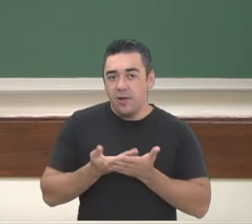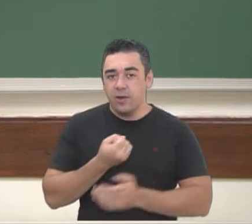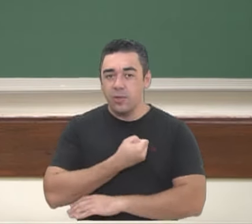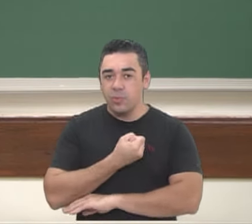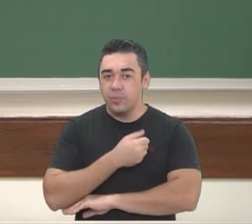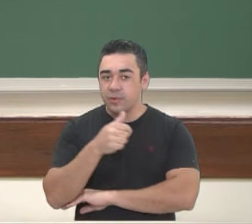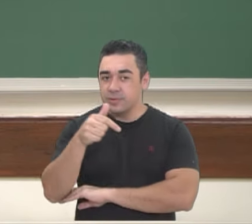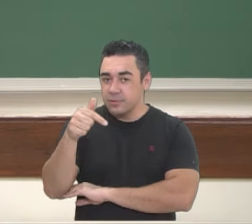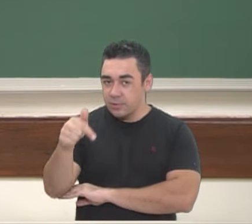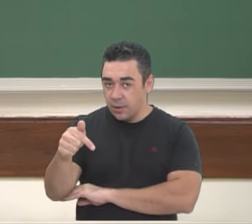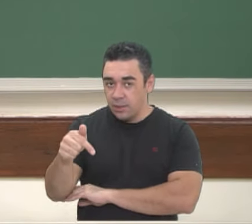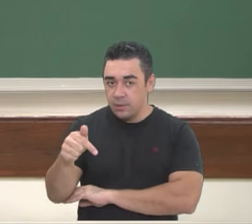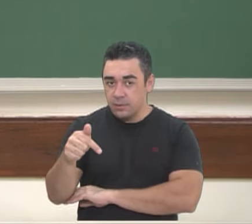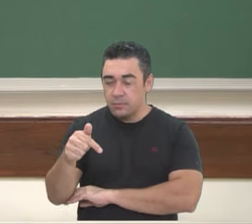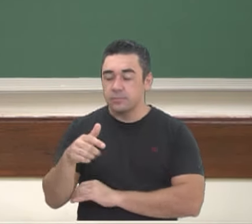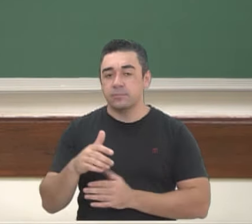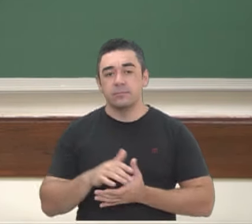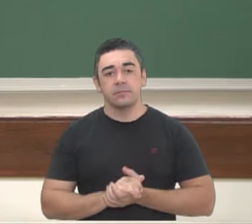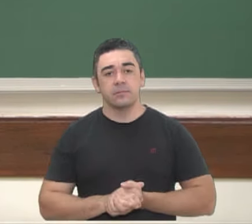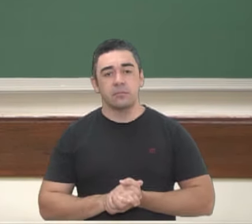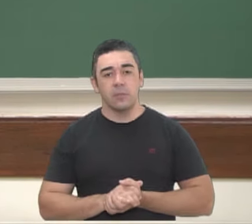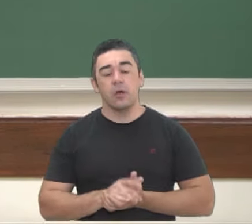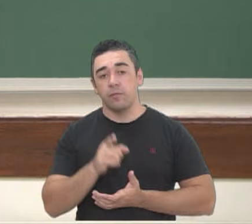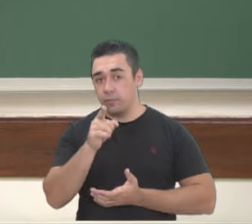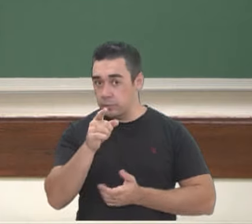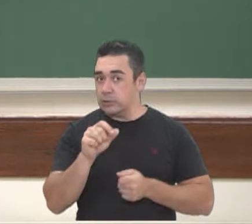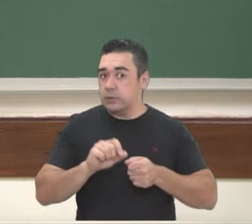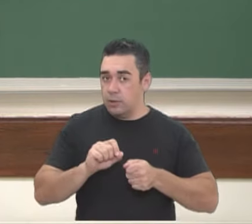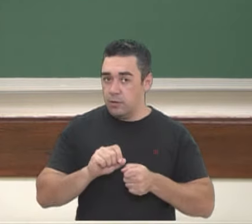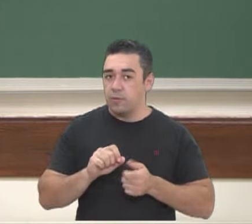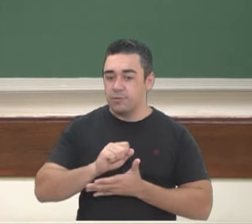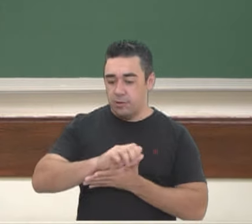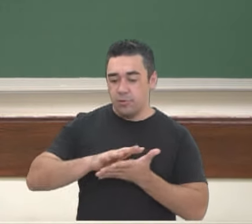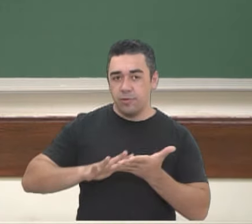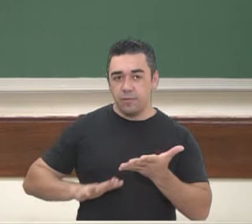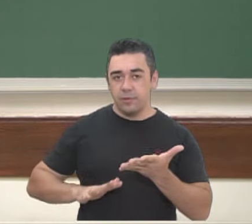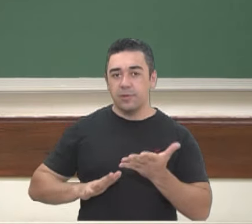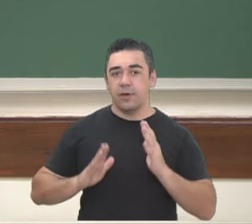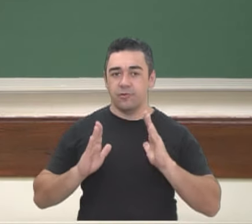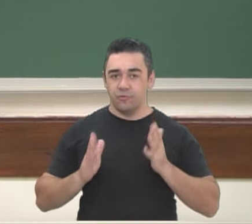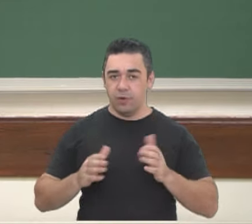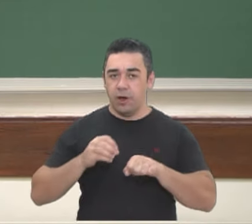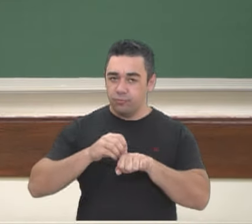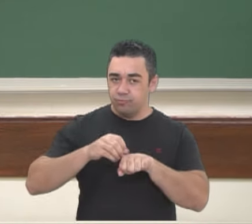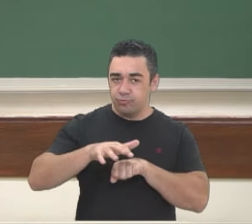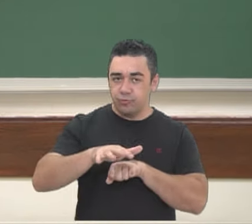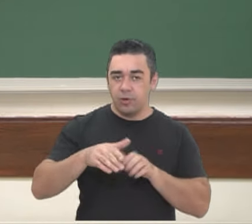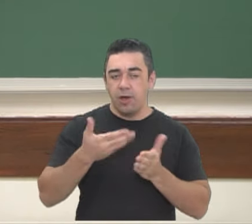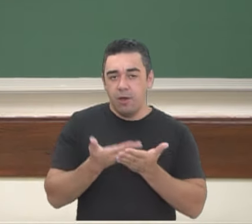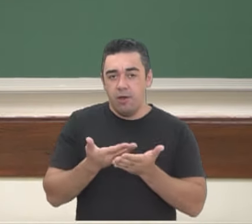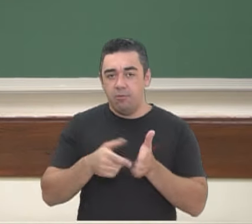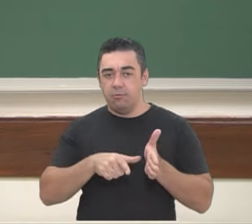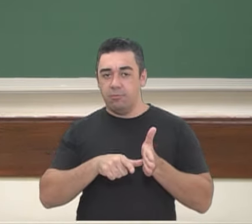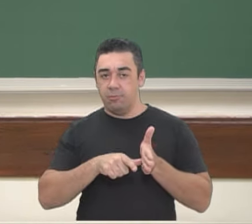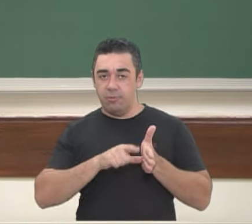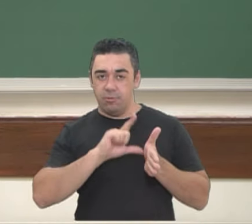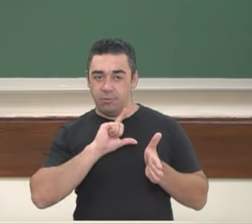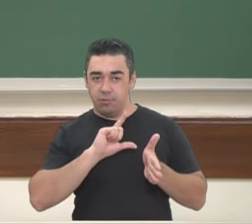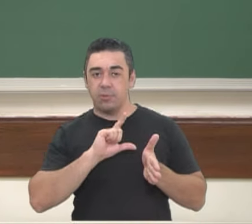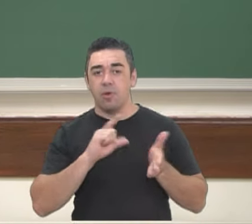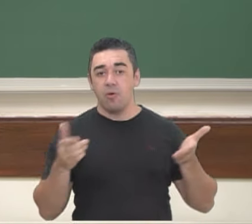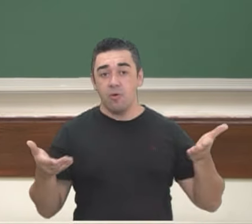eu espero que vocês tenham feito todas as tarefas os exercícios sugeridos nas aulas anteriores